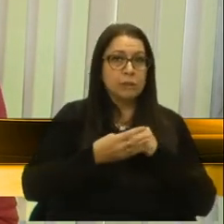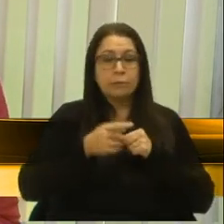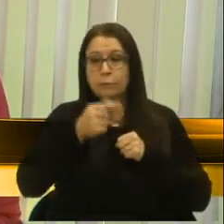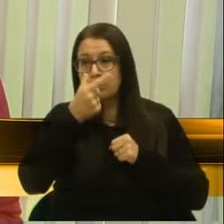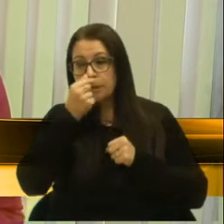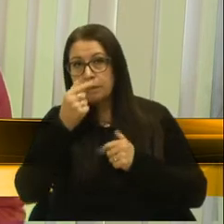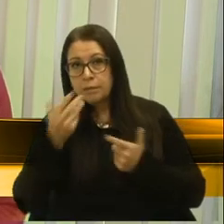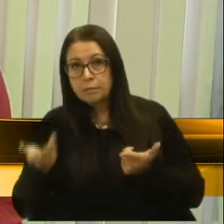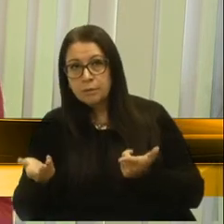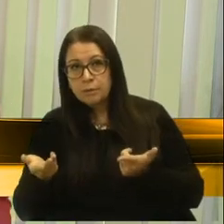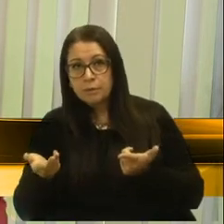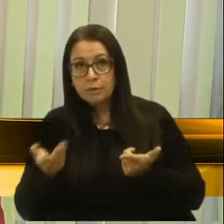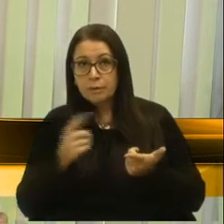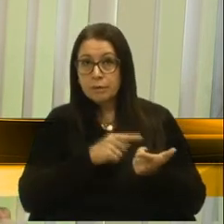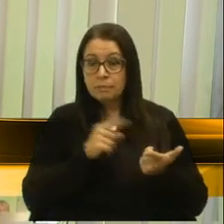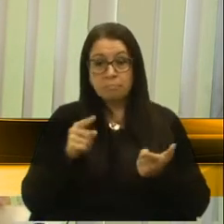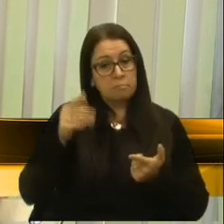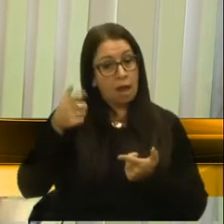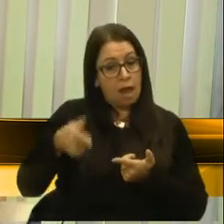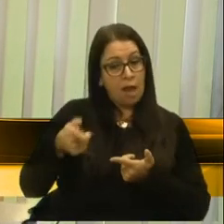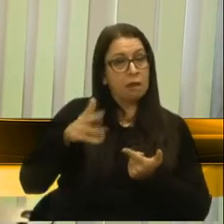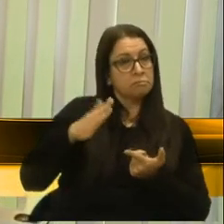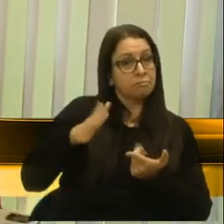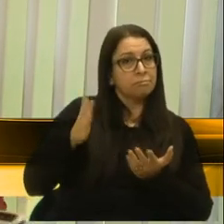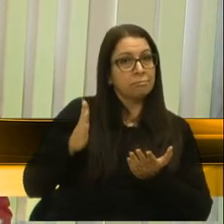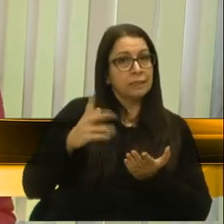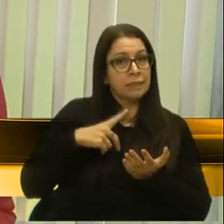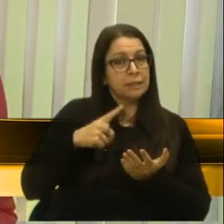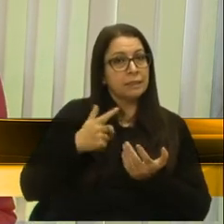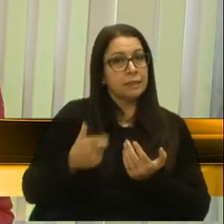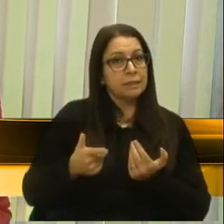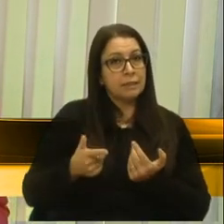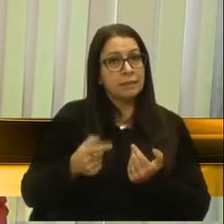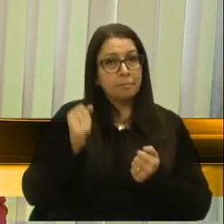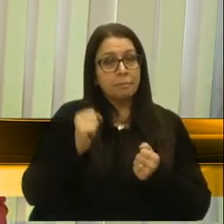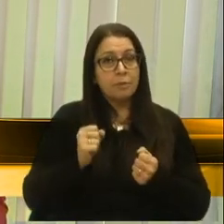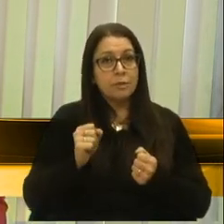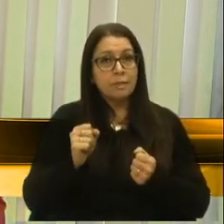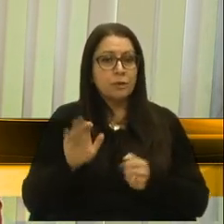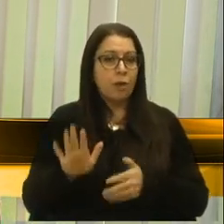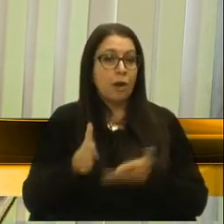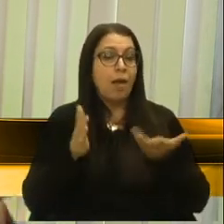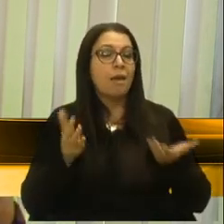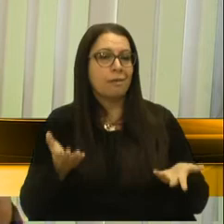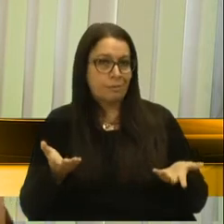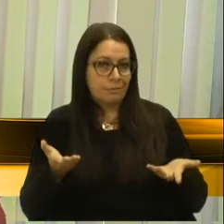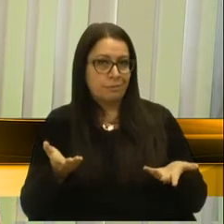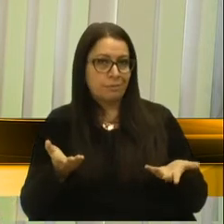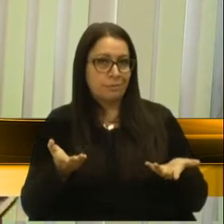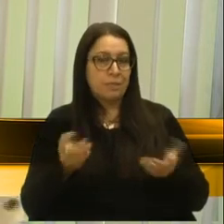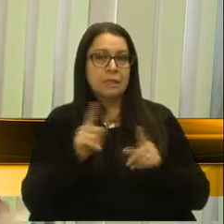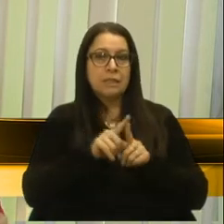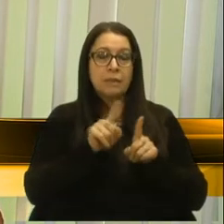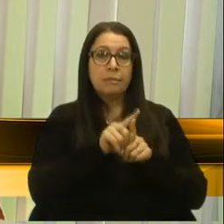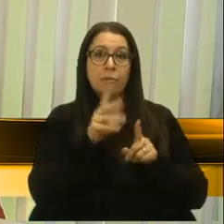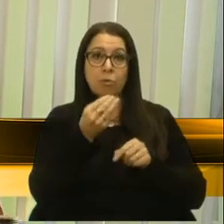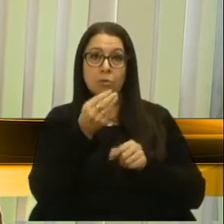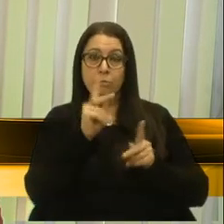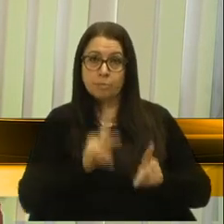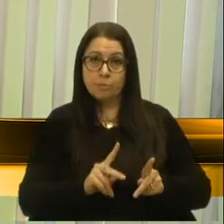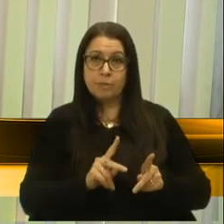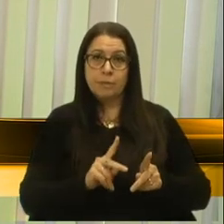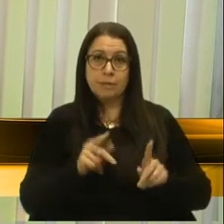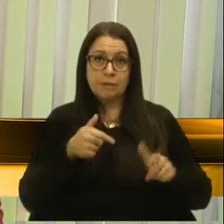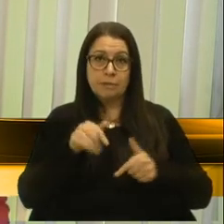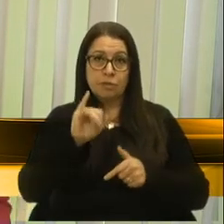gripezinha? Para ela, talvez, o sintoma possa ter sido leve. Mas, então, a gente está vendo várias pessoas que